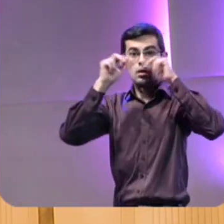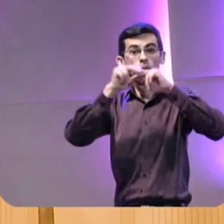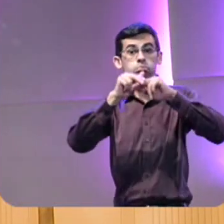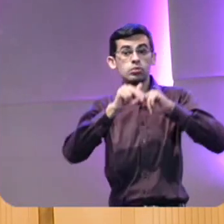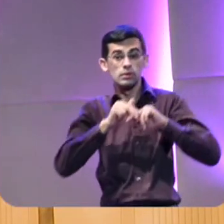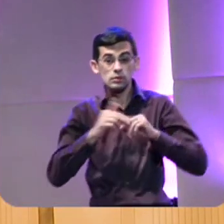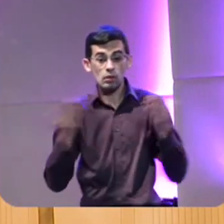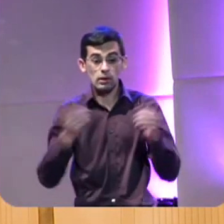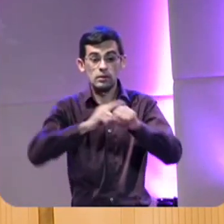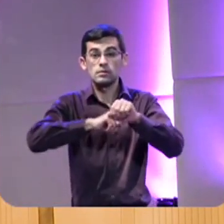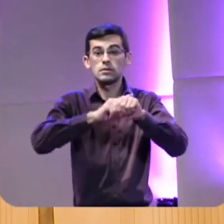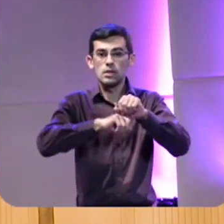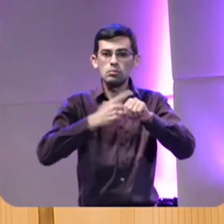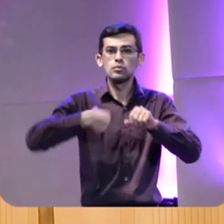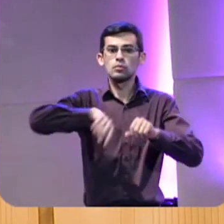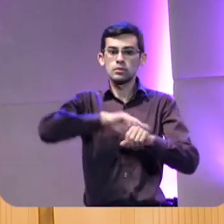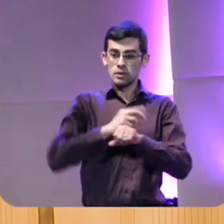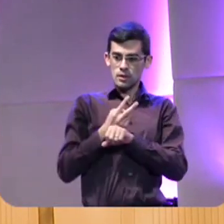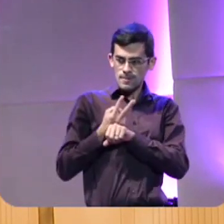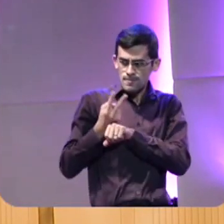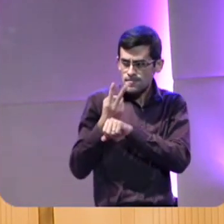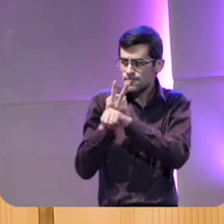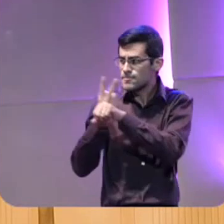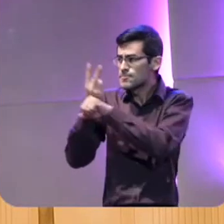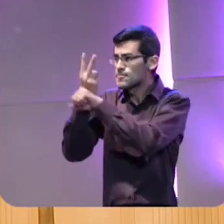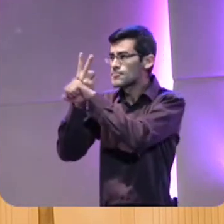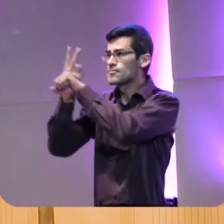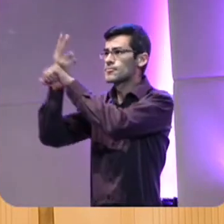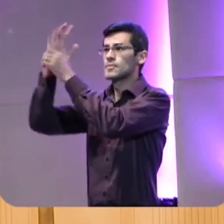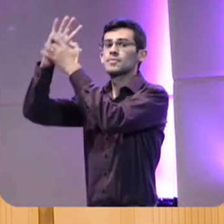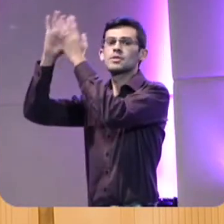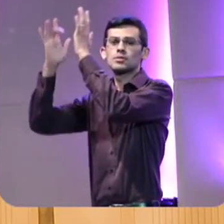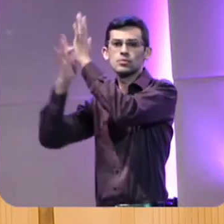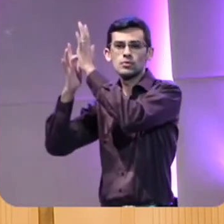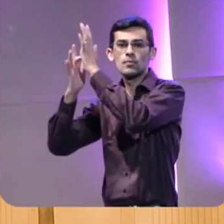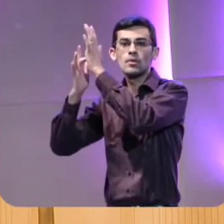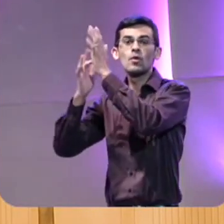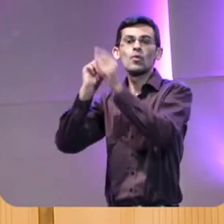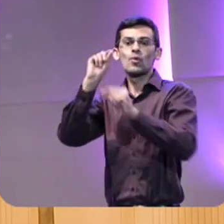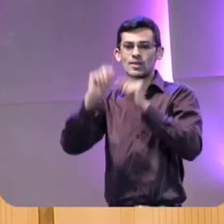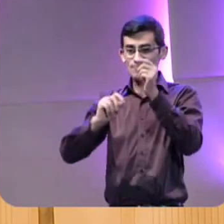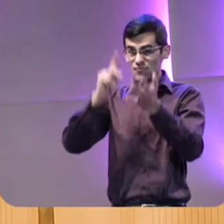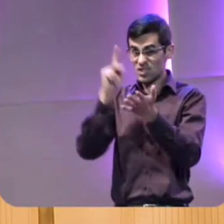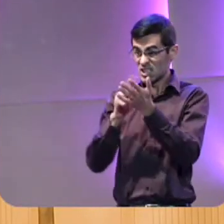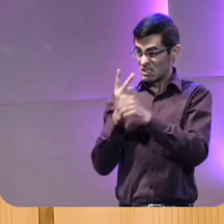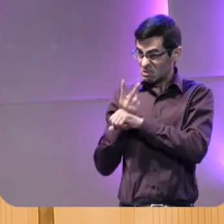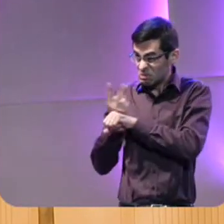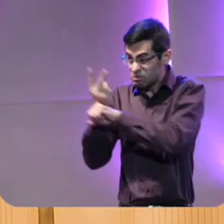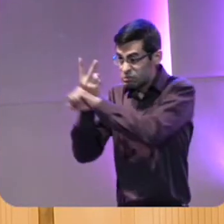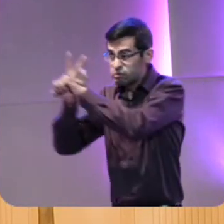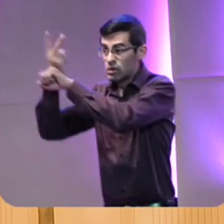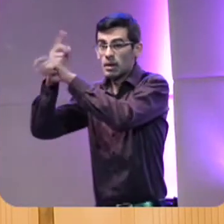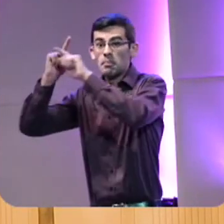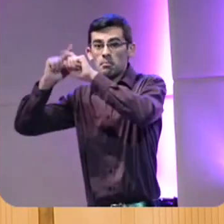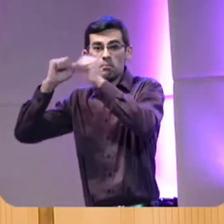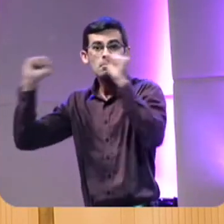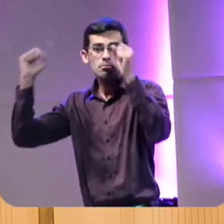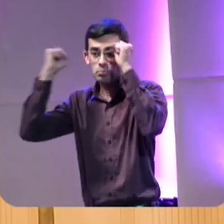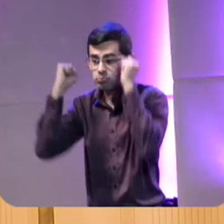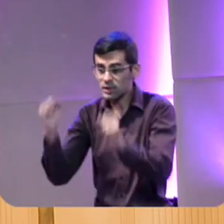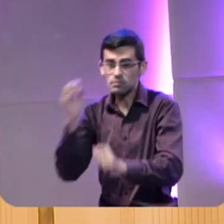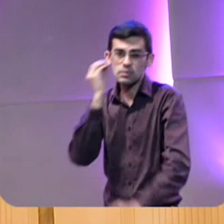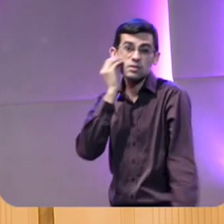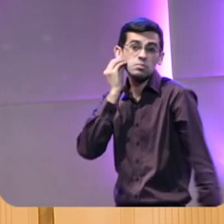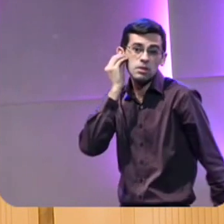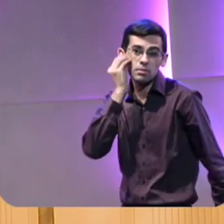nesse tempo, nós vamos buscar Jesus, mas vamos buscar de maneira que possamos experimentar a